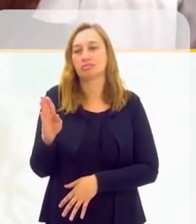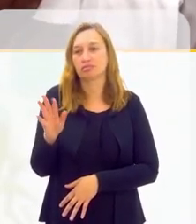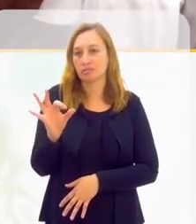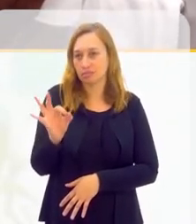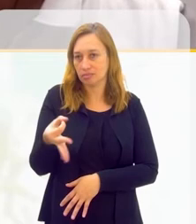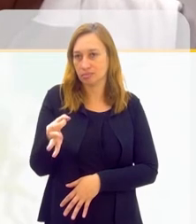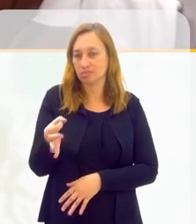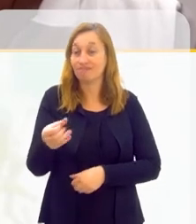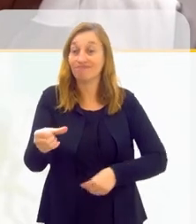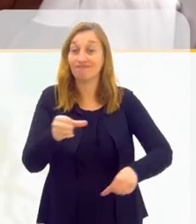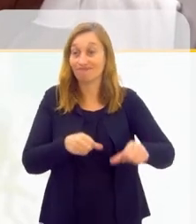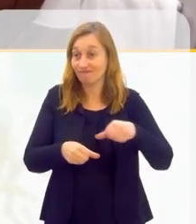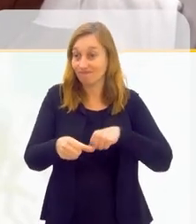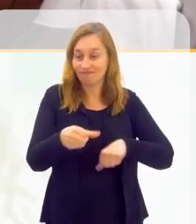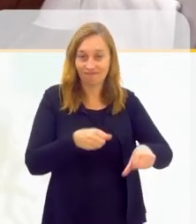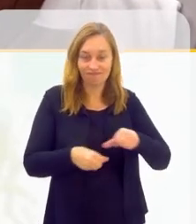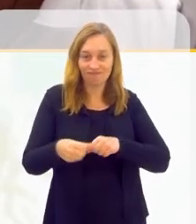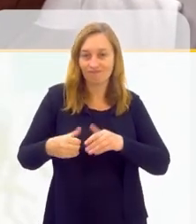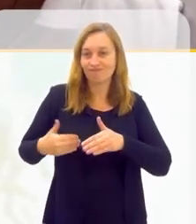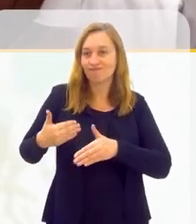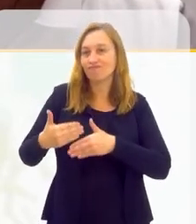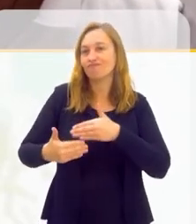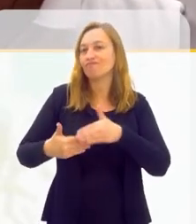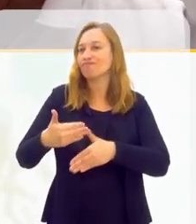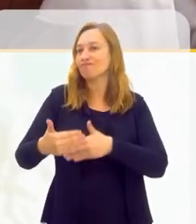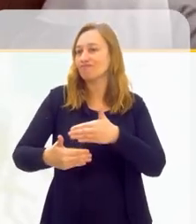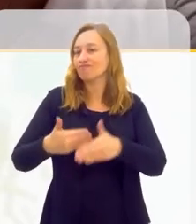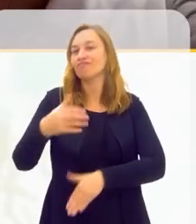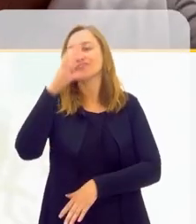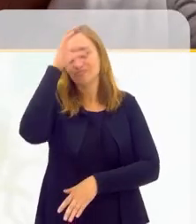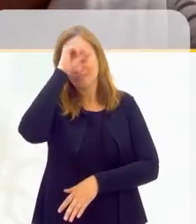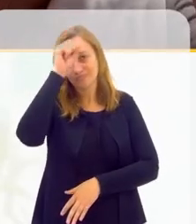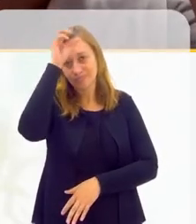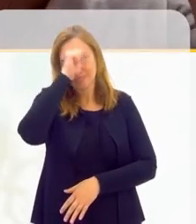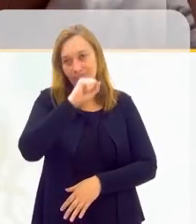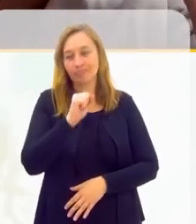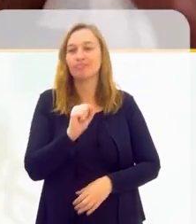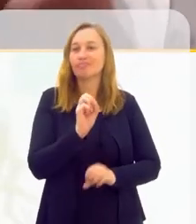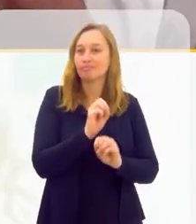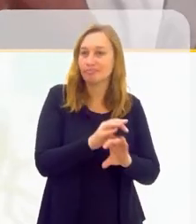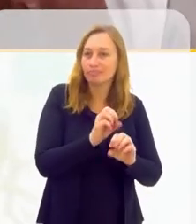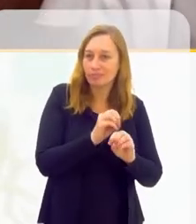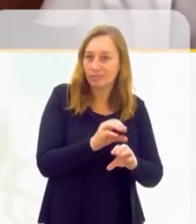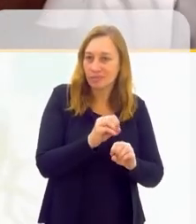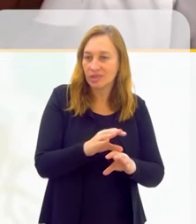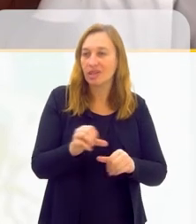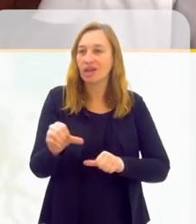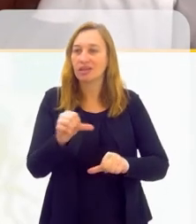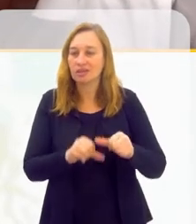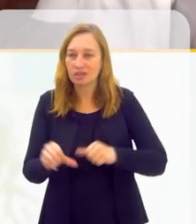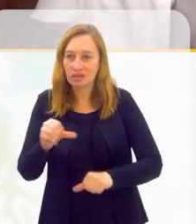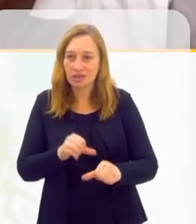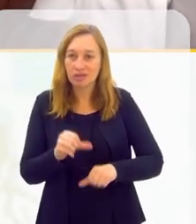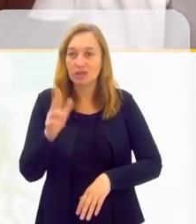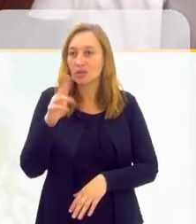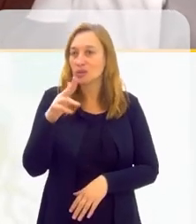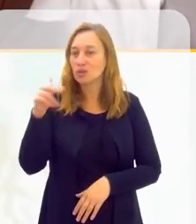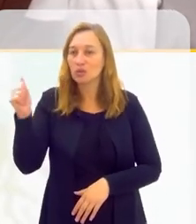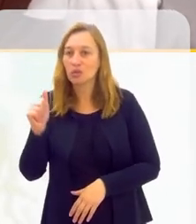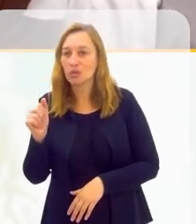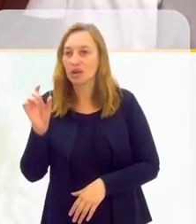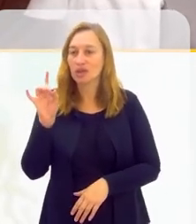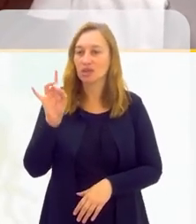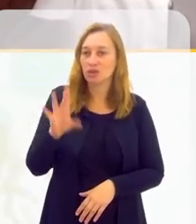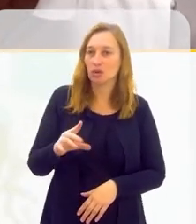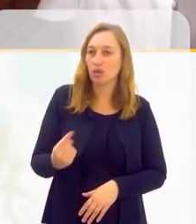de ordem, que é a troca, né? Em todo o processo de ensino e de aprendizagem é a troca, nunca